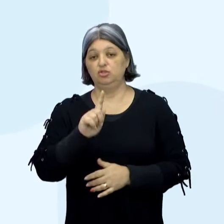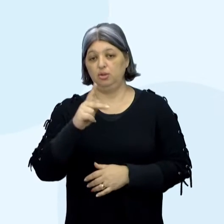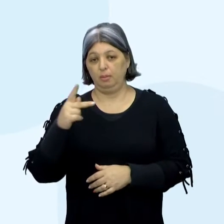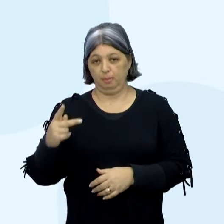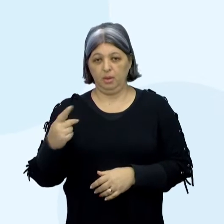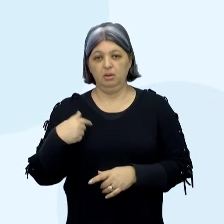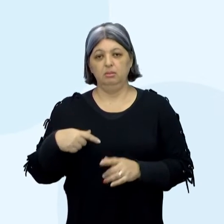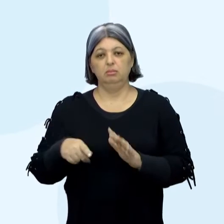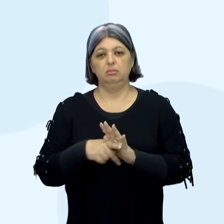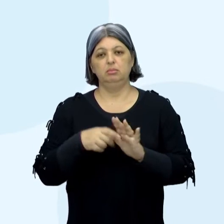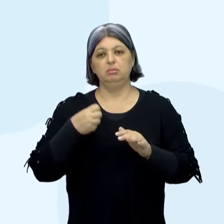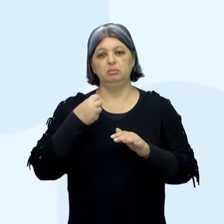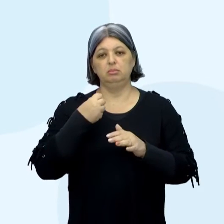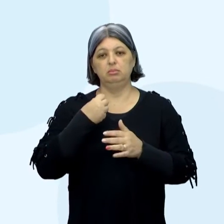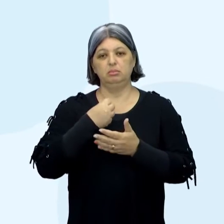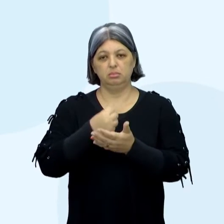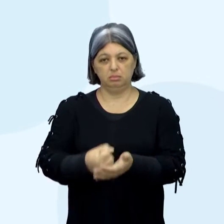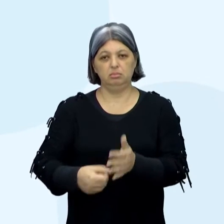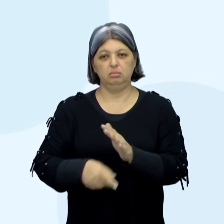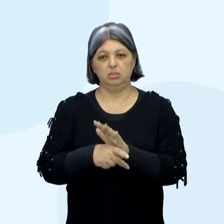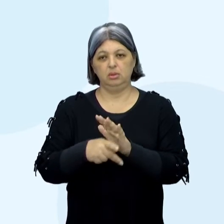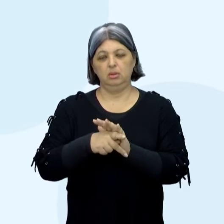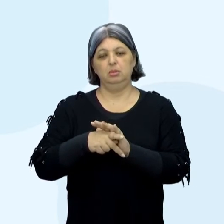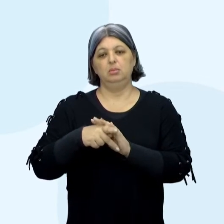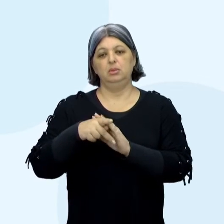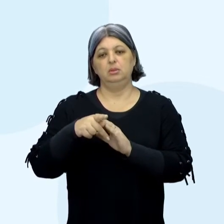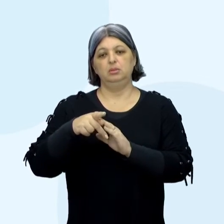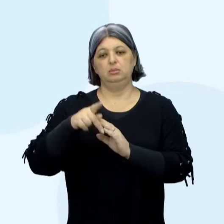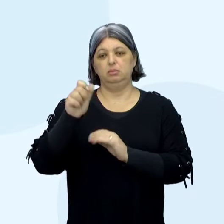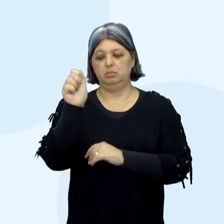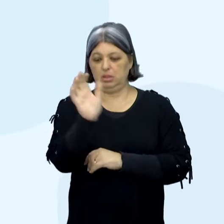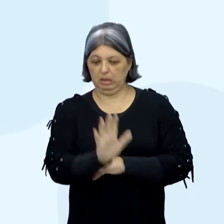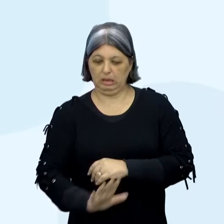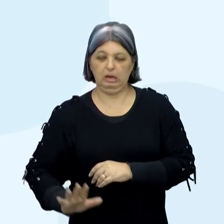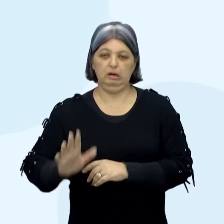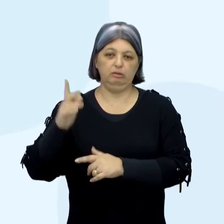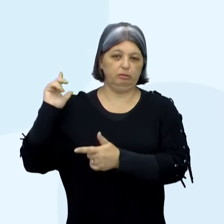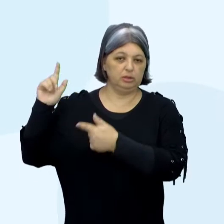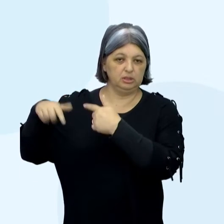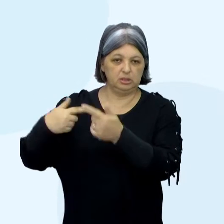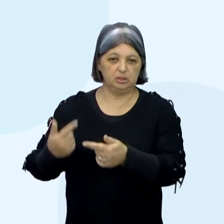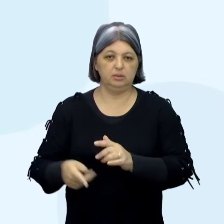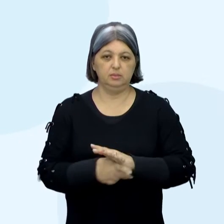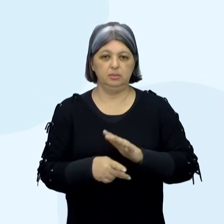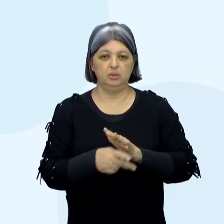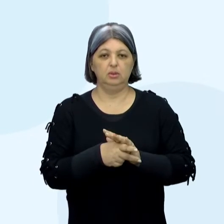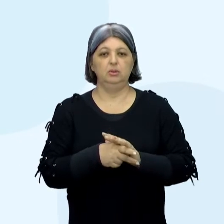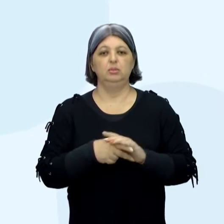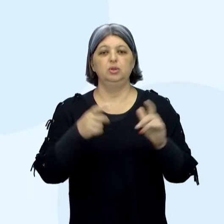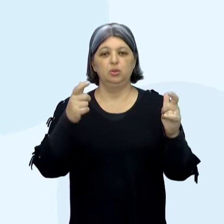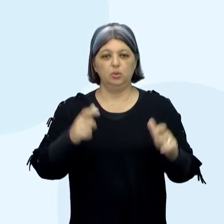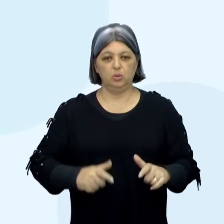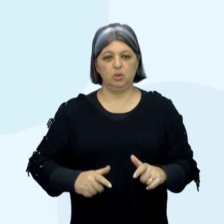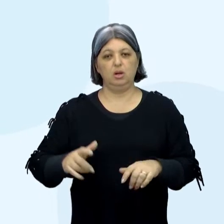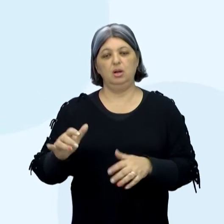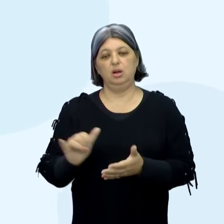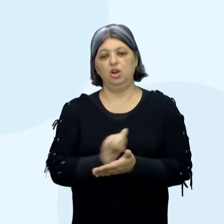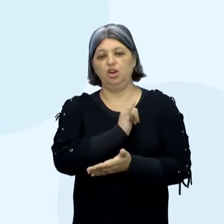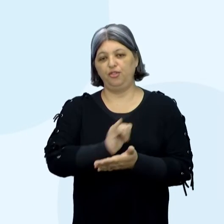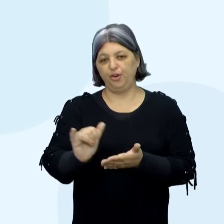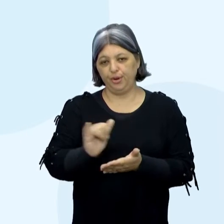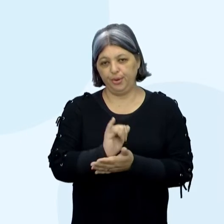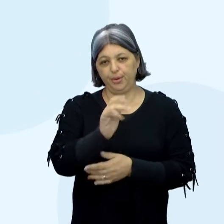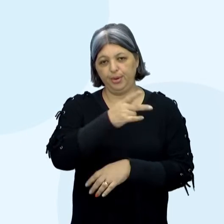alguns estilistas afrodescendentes a um dos maiores eventos beneficentes em Nova York. Além disso,